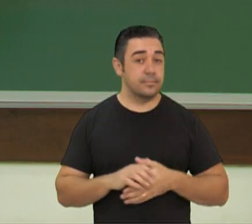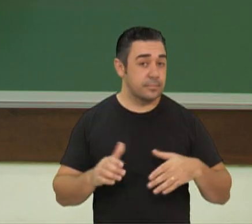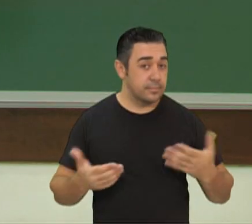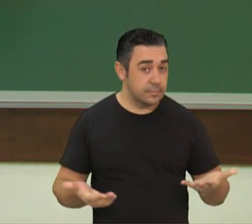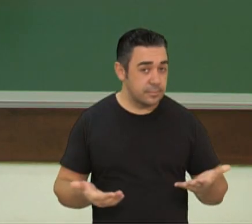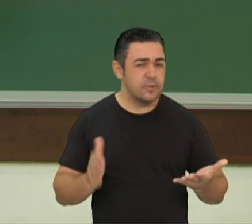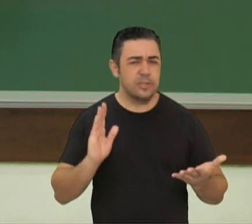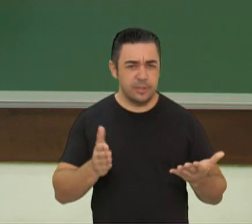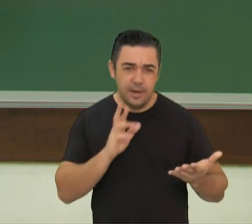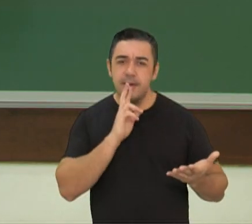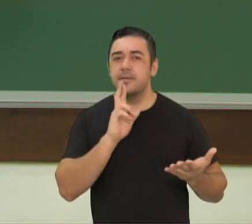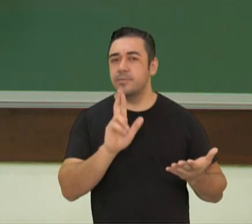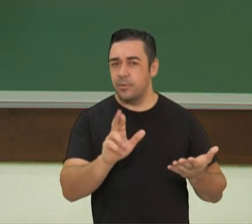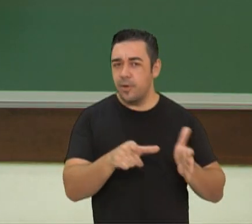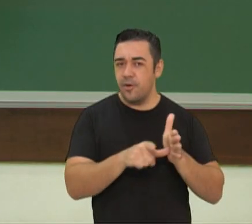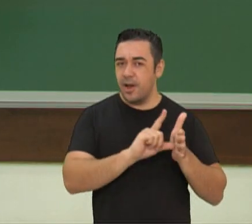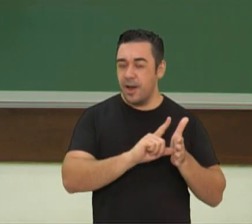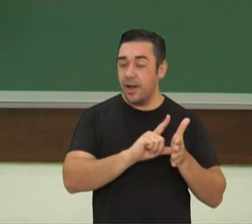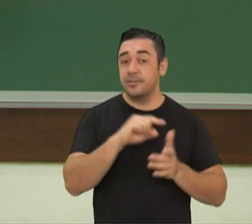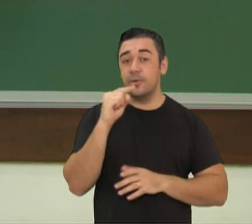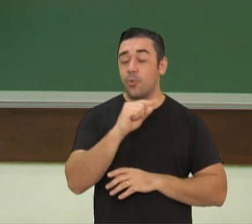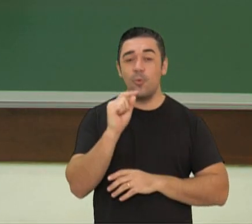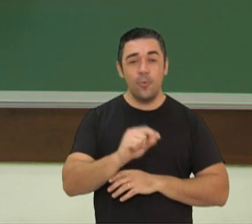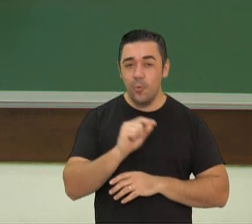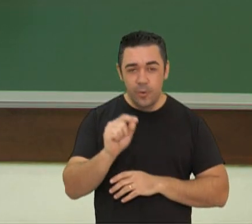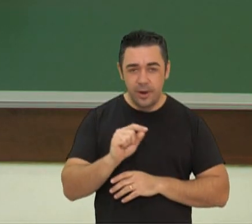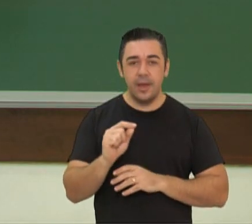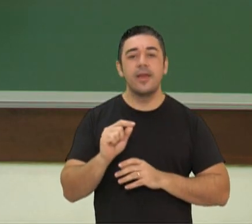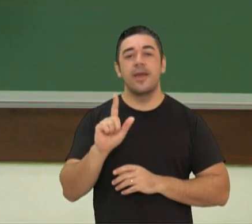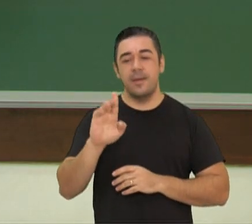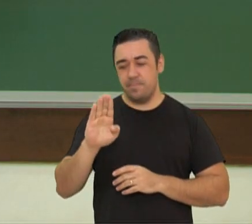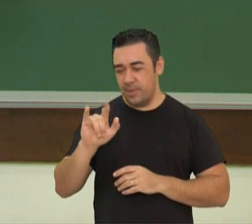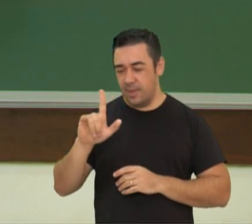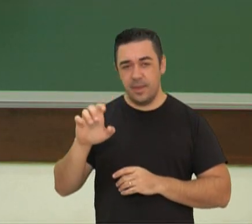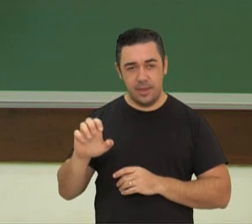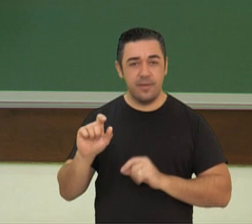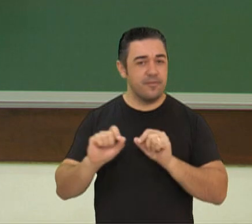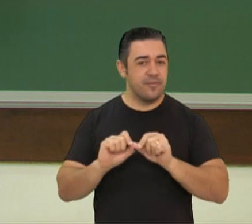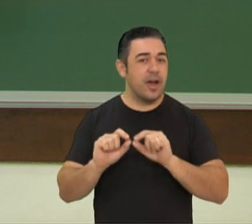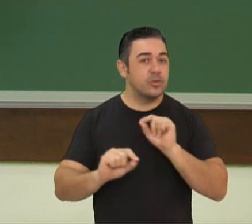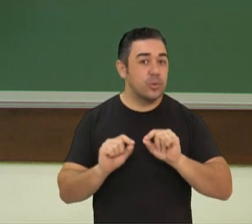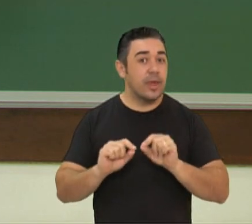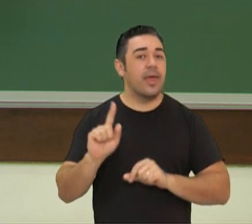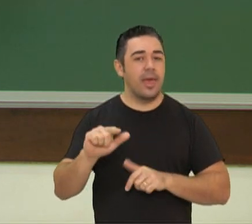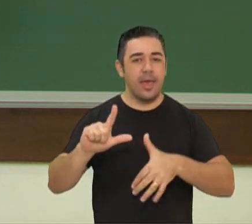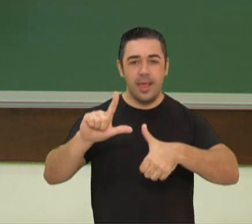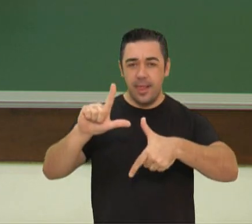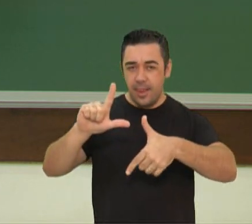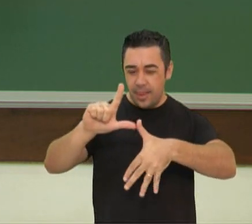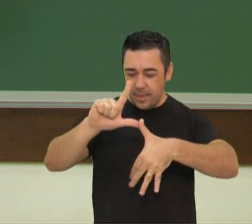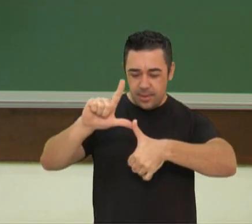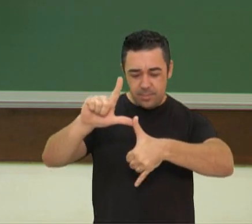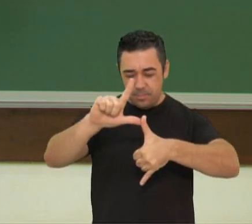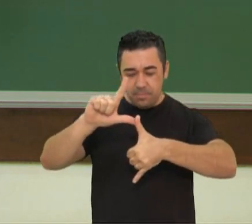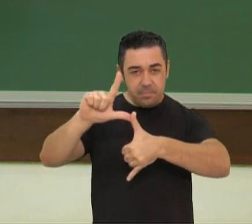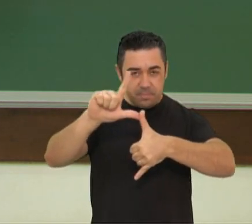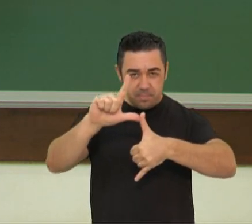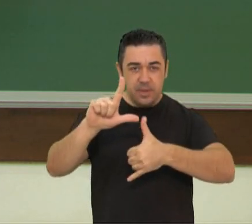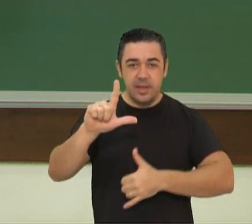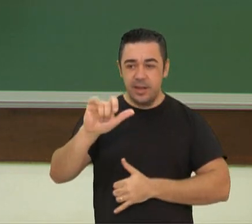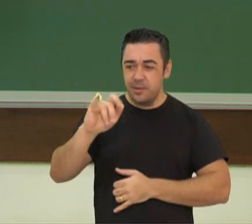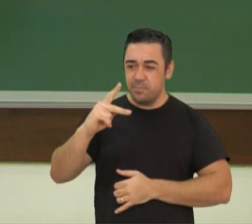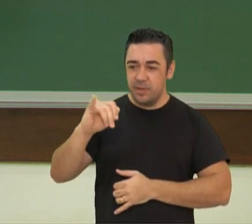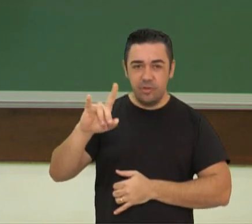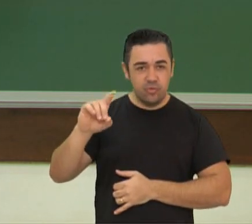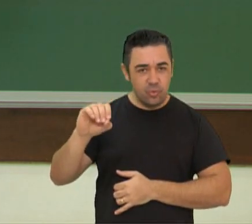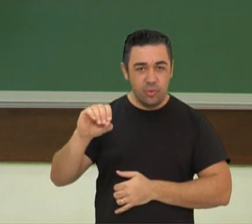Então, nós acabamos de falar no quiz anterior que a bile ela vai atuar sobre os lipídios, ou seja, sobre as